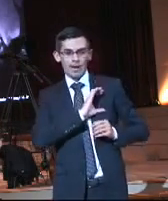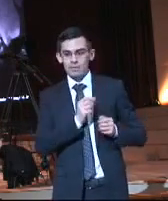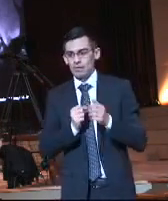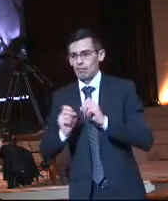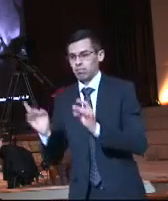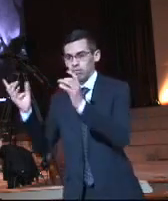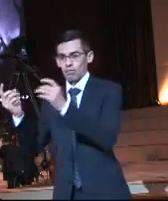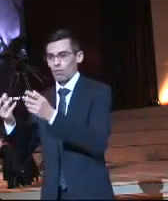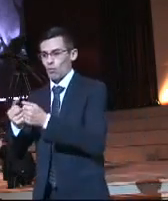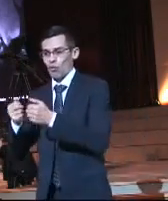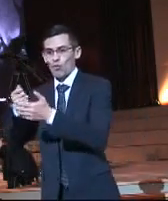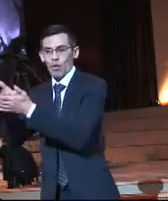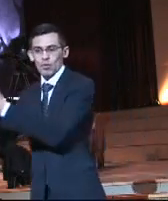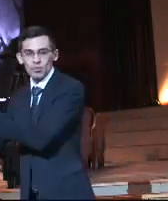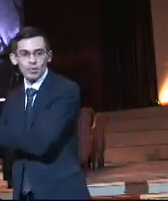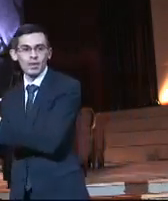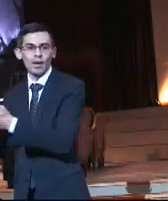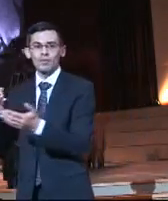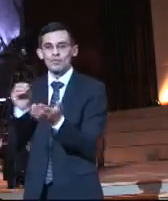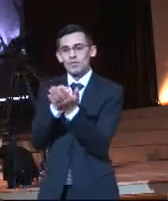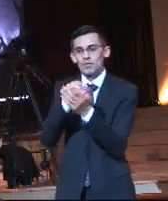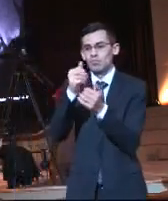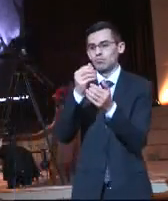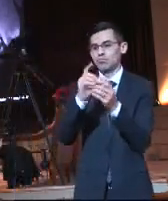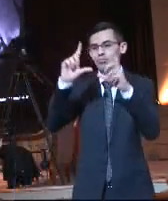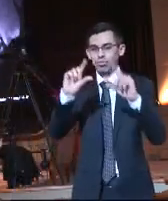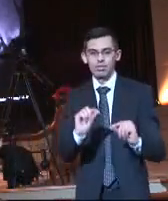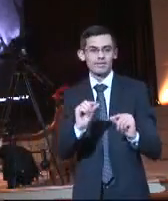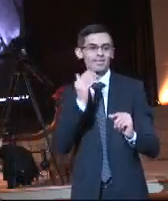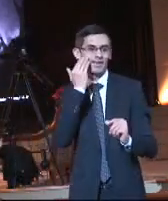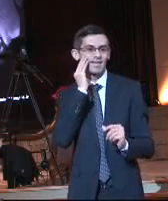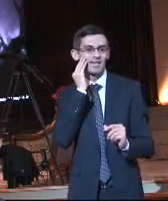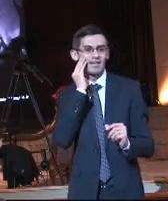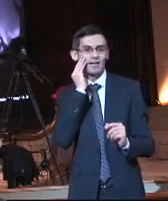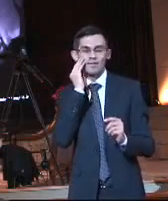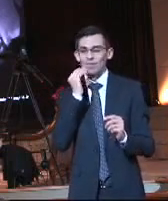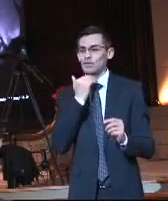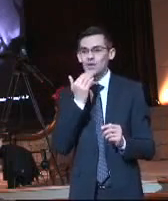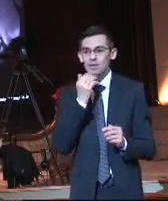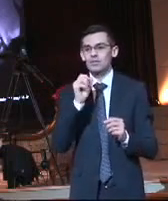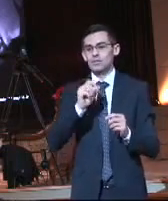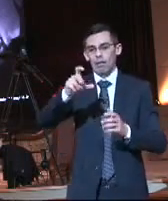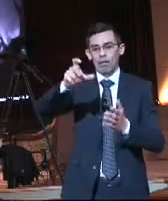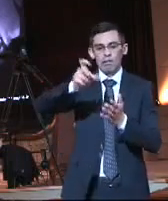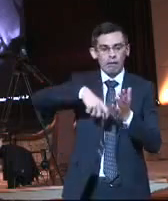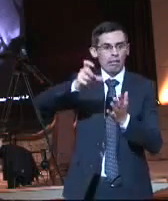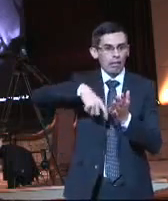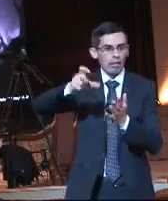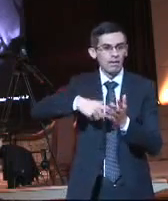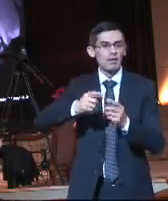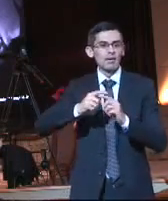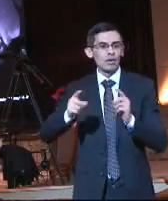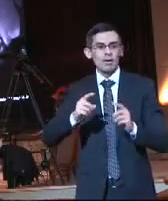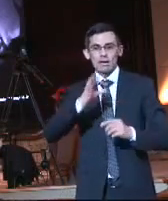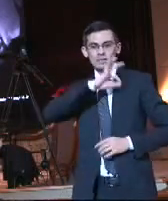Querido, se você gasta mais do que você ganha, não adianta querer expulsar o demônio do cartão de crédito.